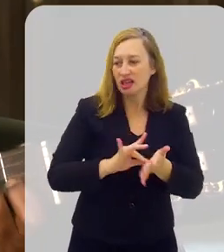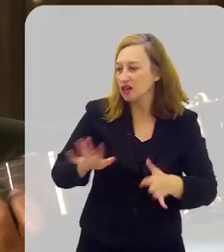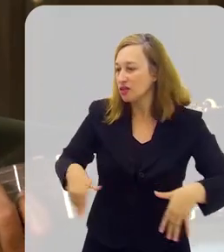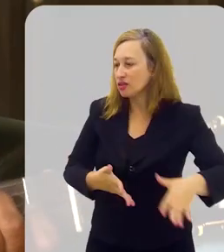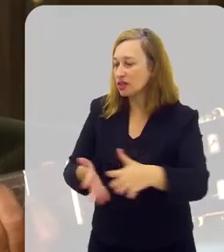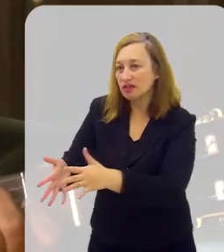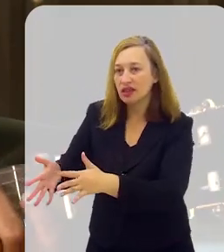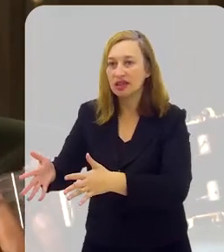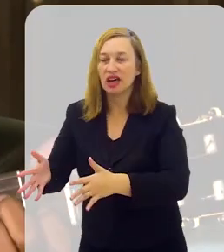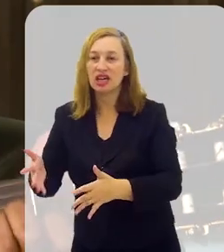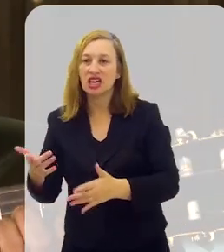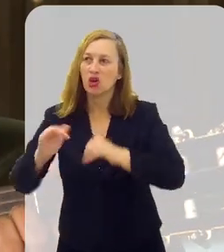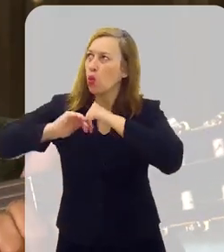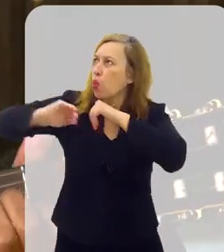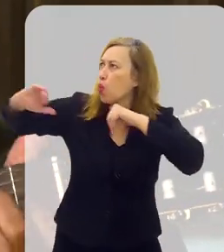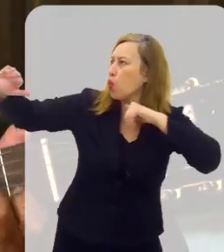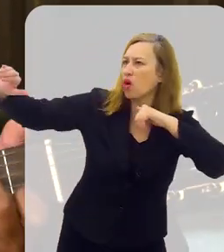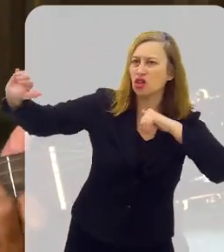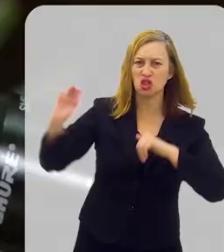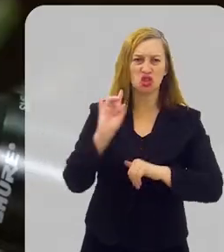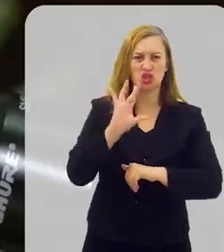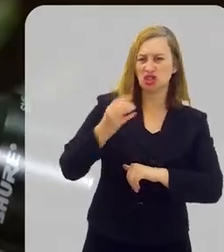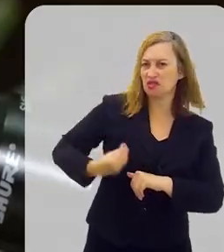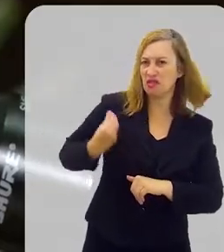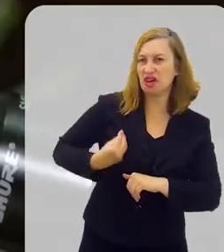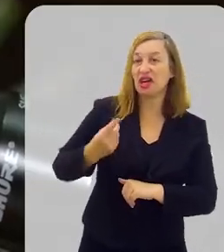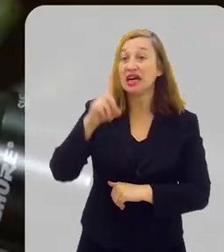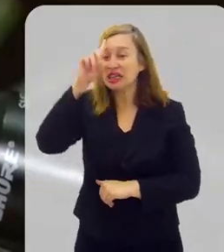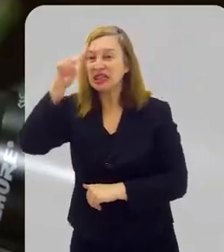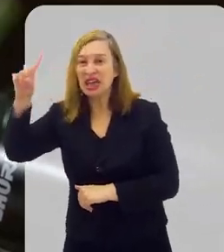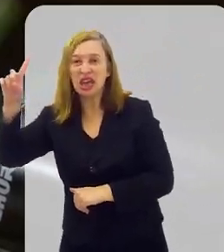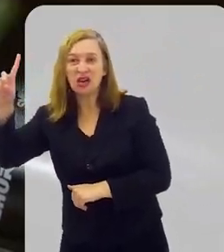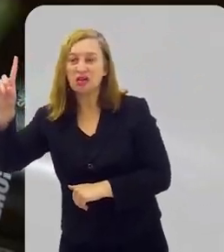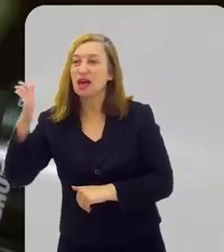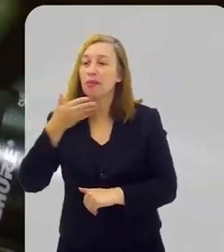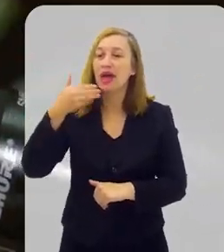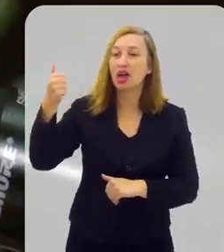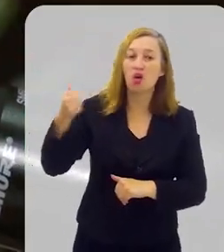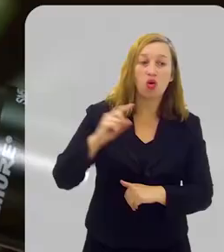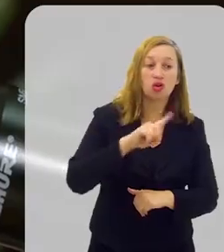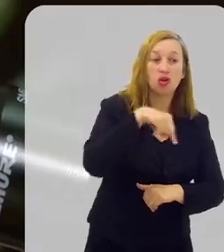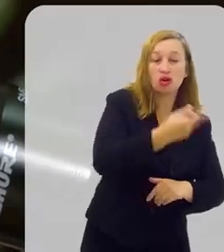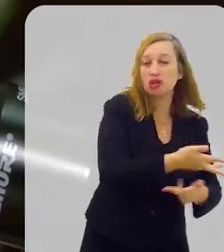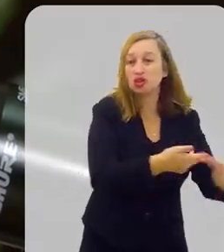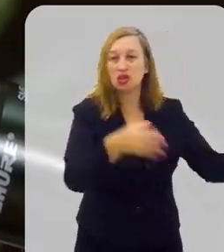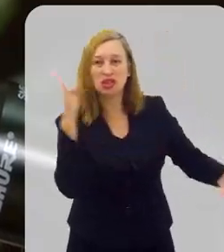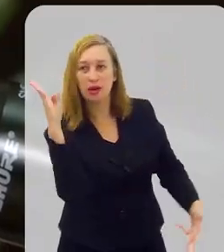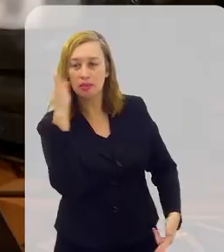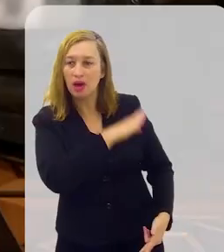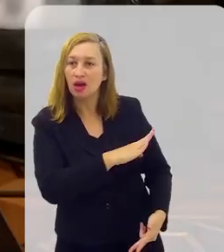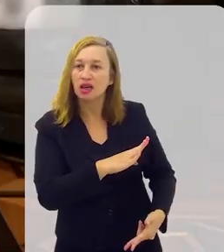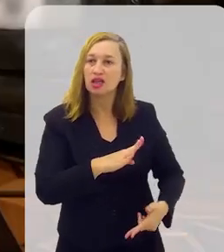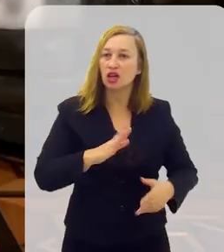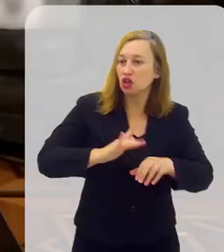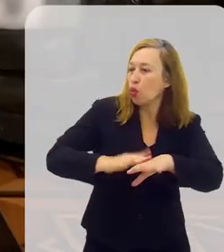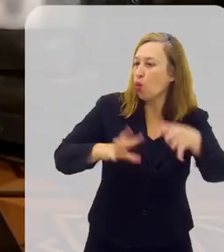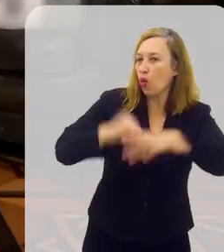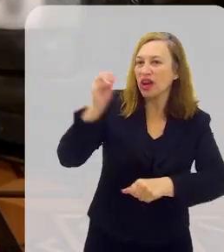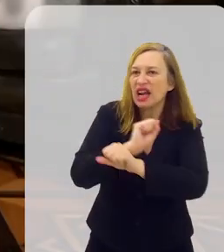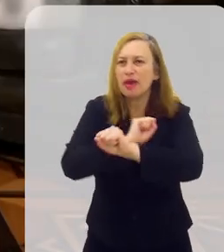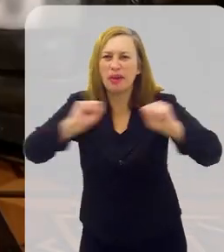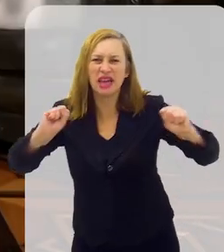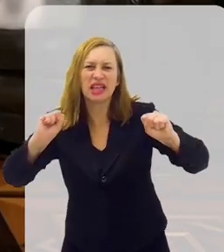vou de rap, Julião. Só Jesus é a verdade, é o caminho. Sem Jesus não dá pra viver sozinho. Deus é Deus, o resto é